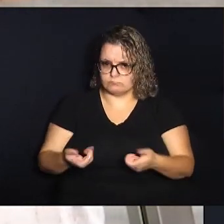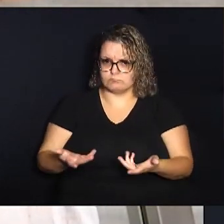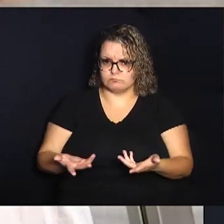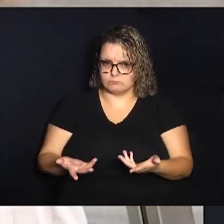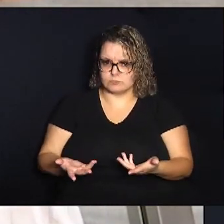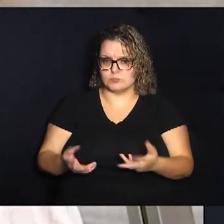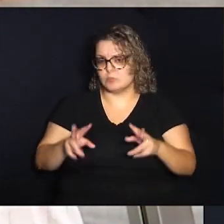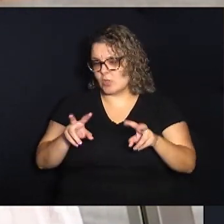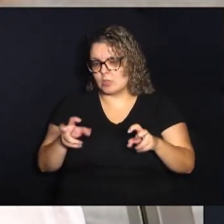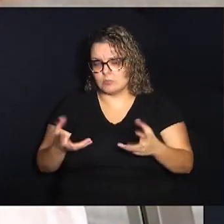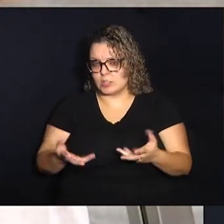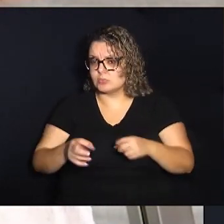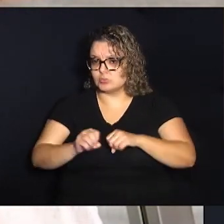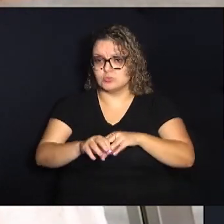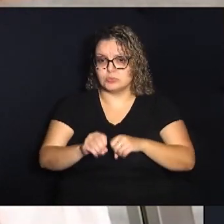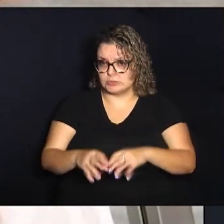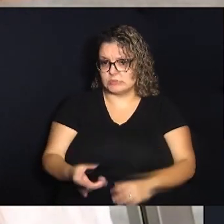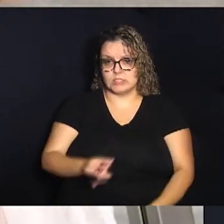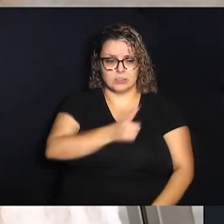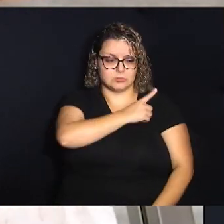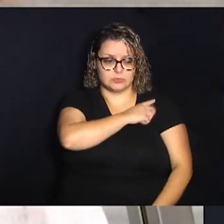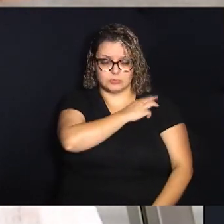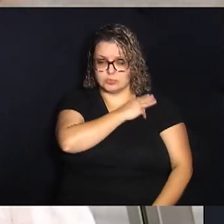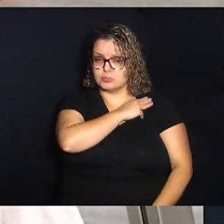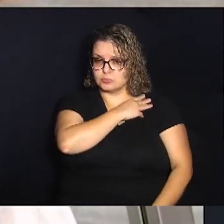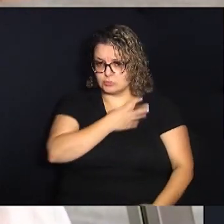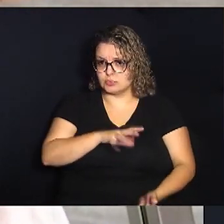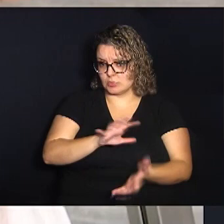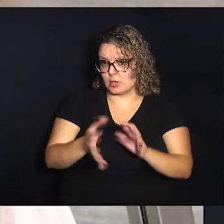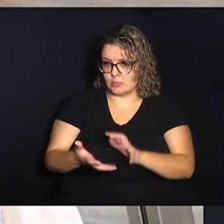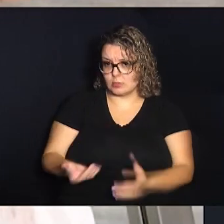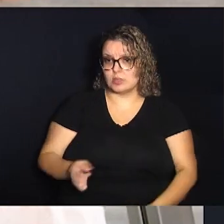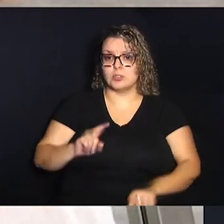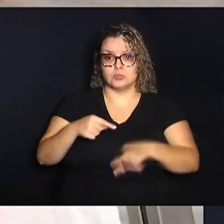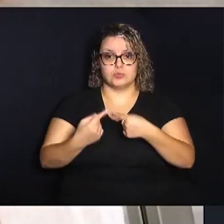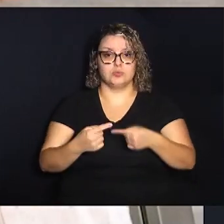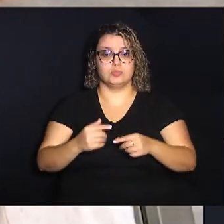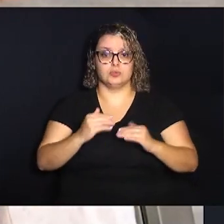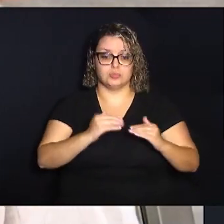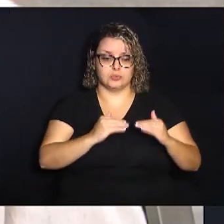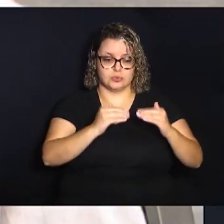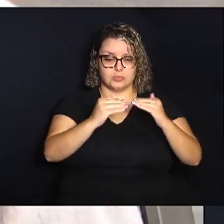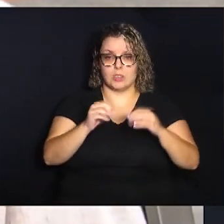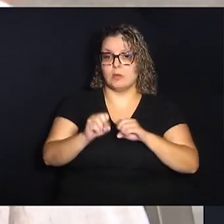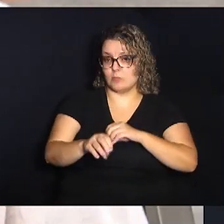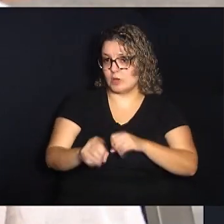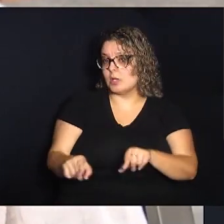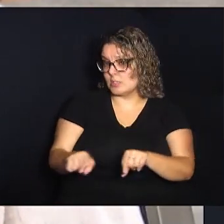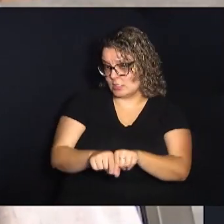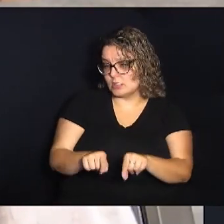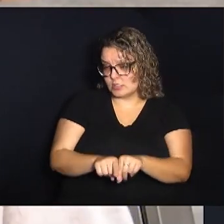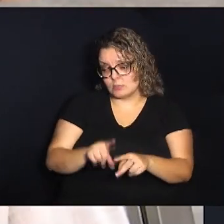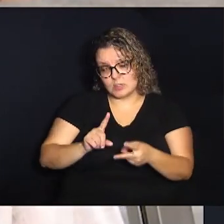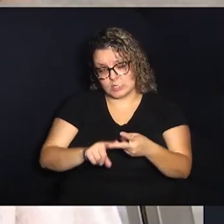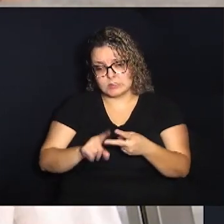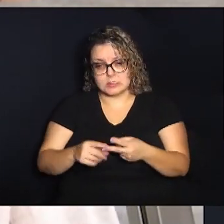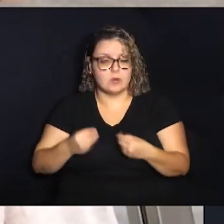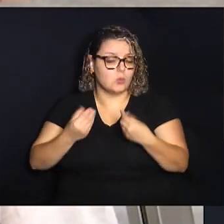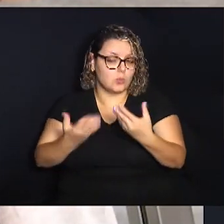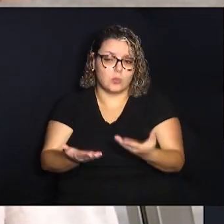essa questão do ensino médio e sobre os outros níveis de educação. E a segunda é